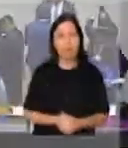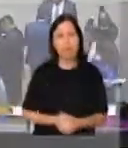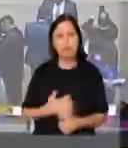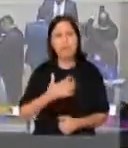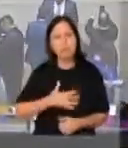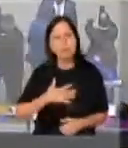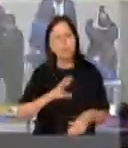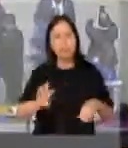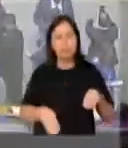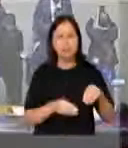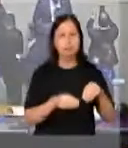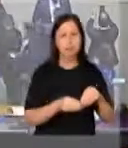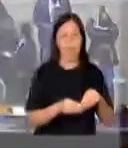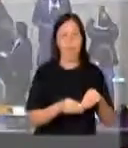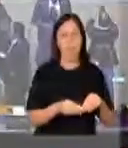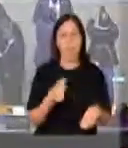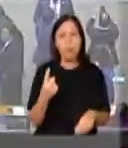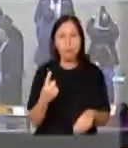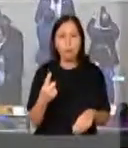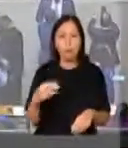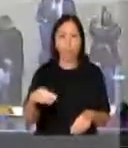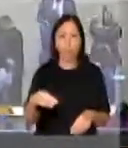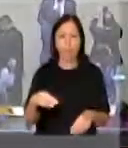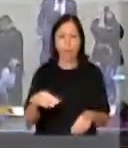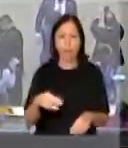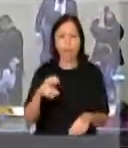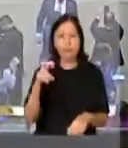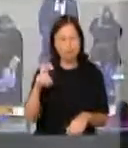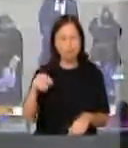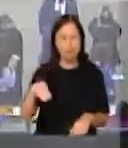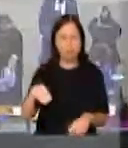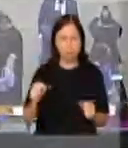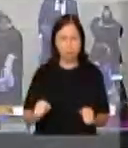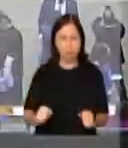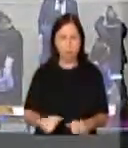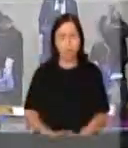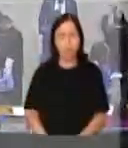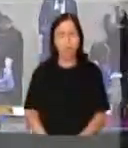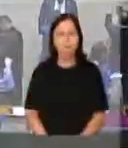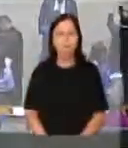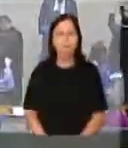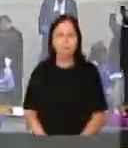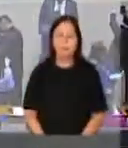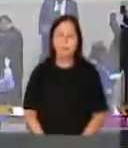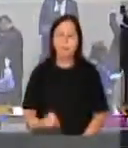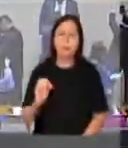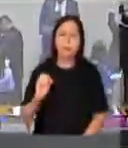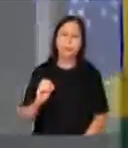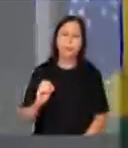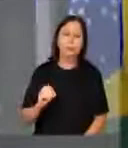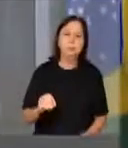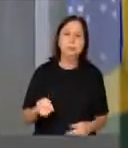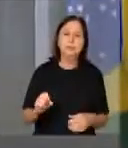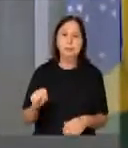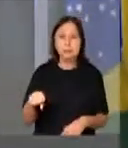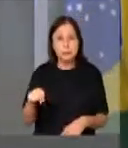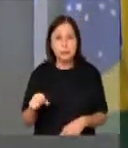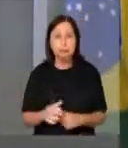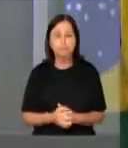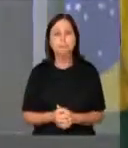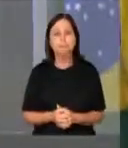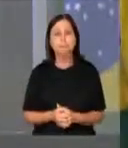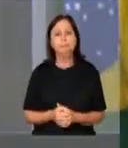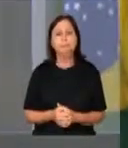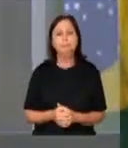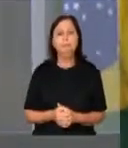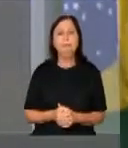minuto de orientação para os quatro, por favor. Tá bom. Primeiro deixar a orientação não e apenas registrando,